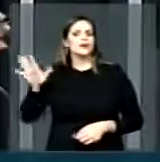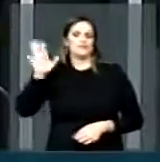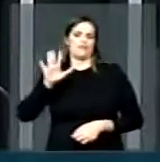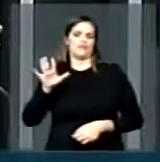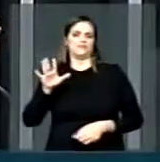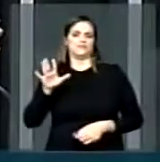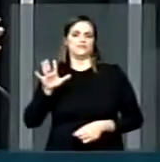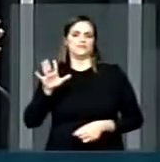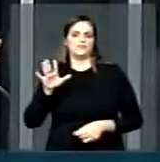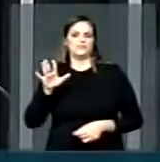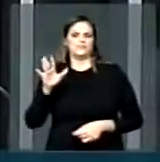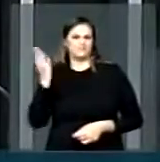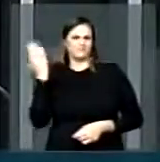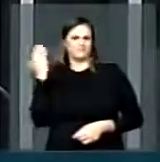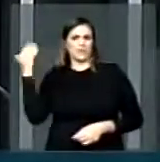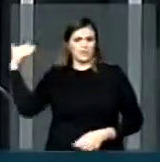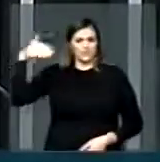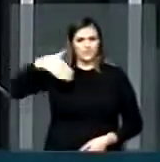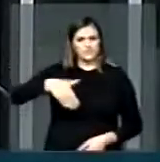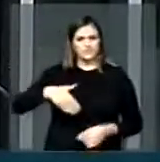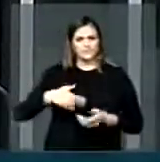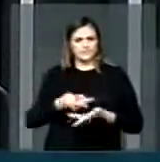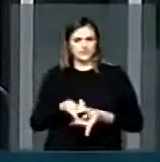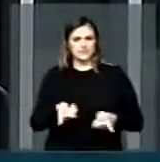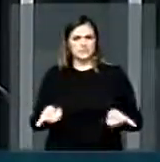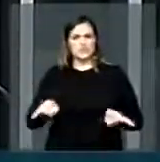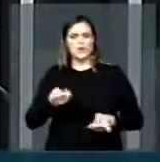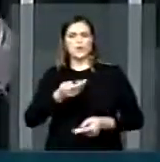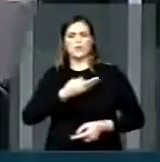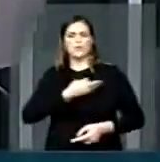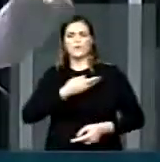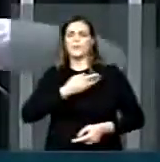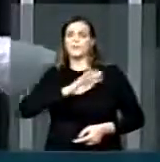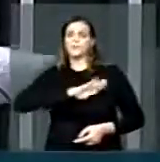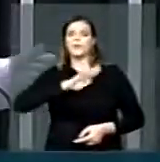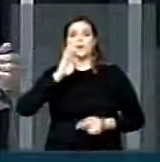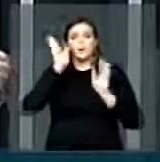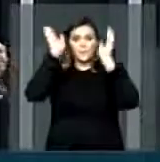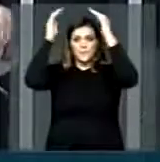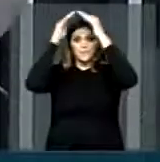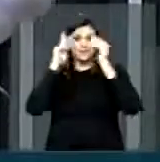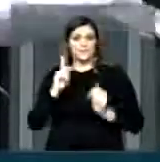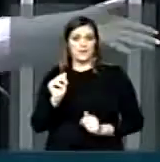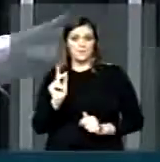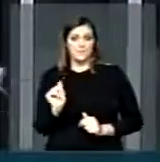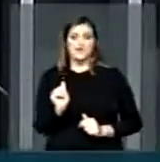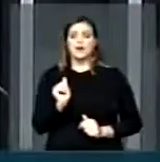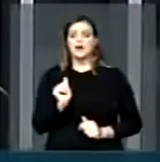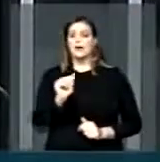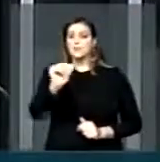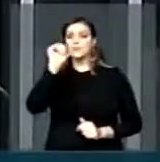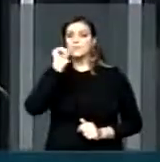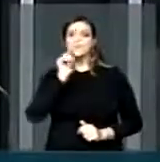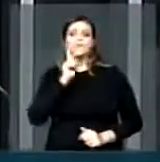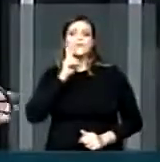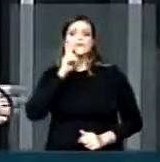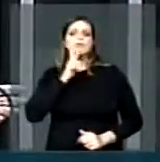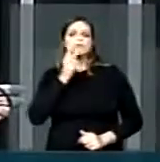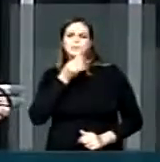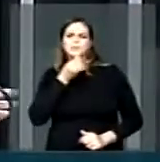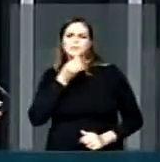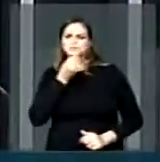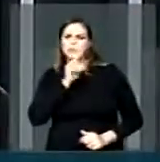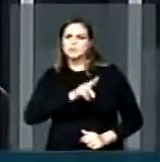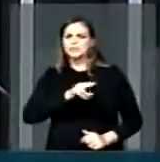os bons vinhos brasileiros, para não beber aqui um vinho da Alemanha ou da